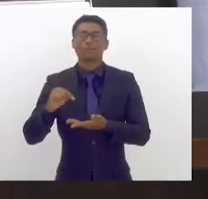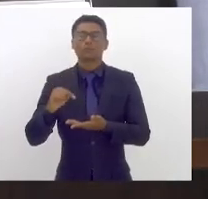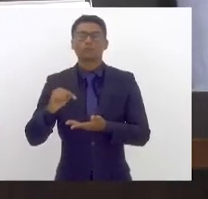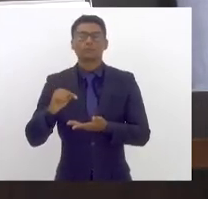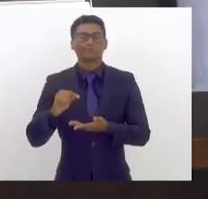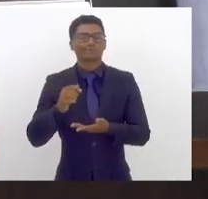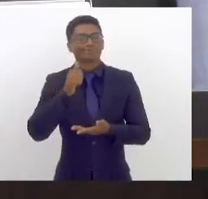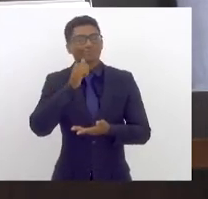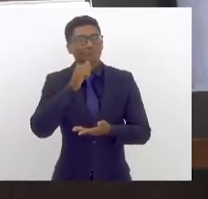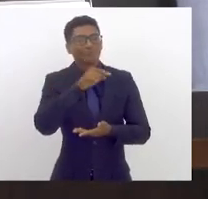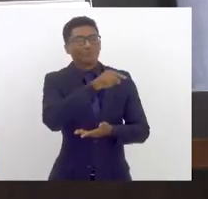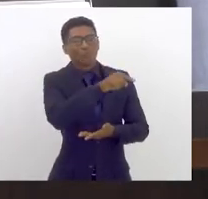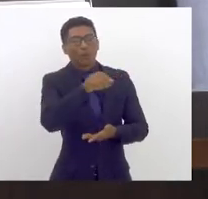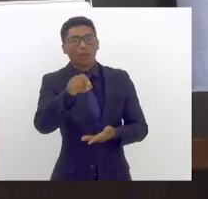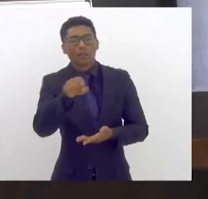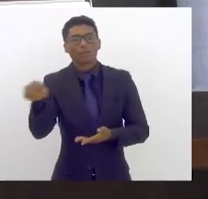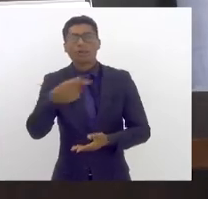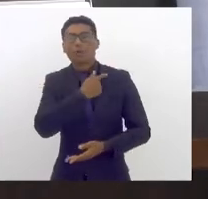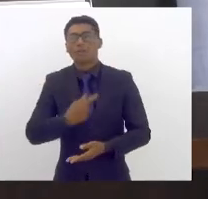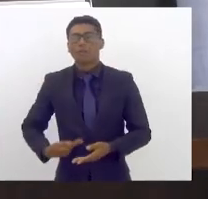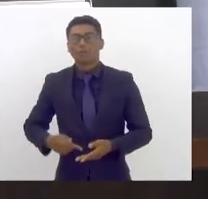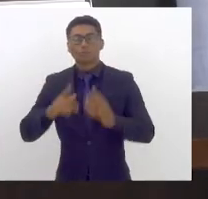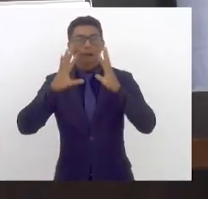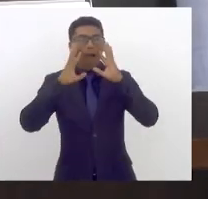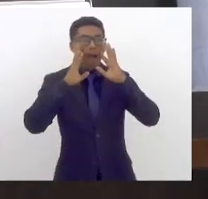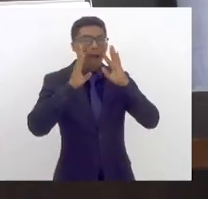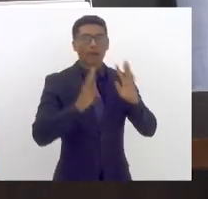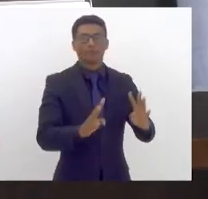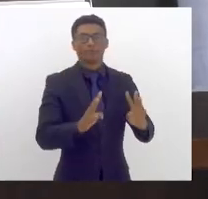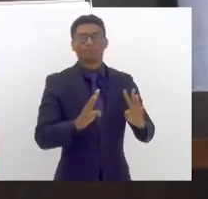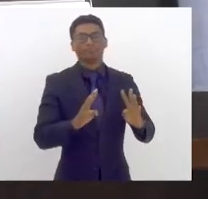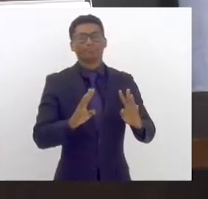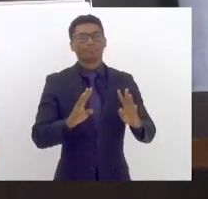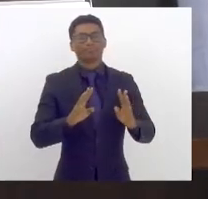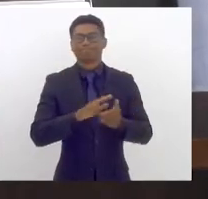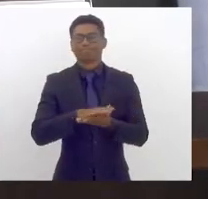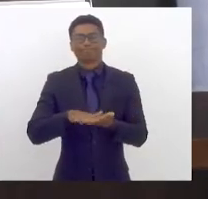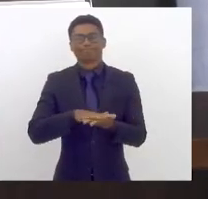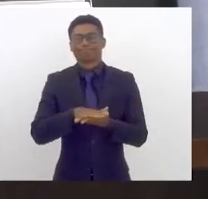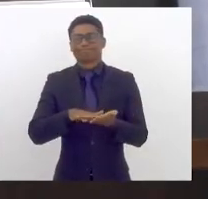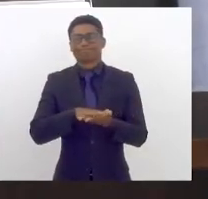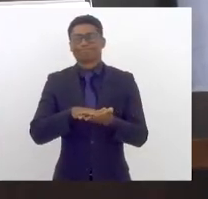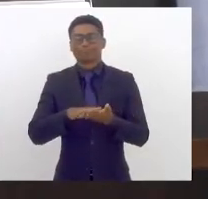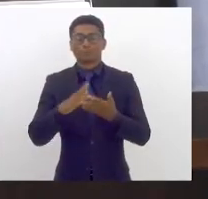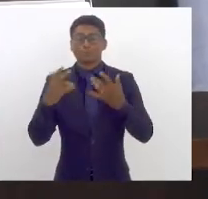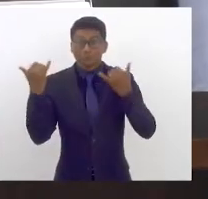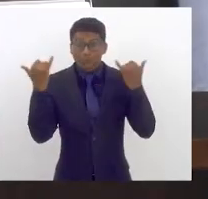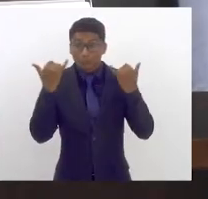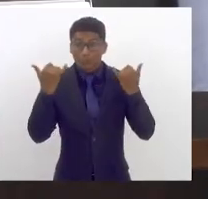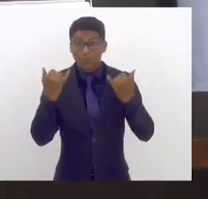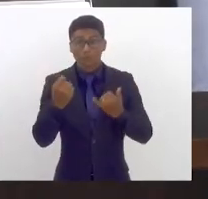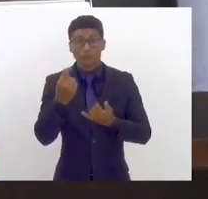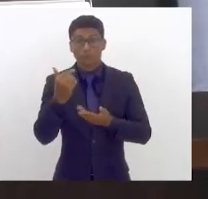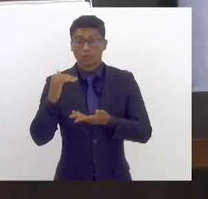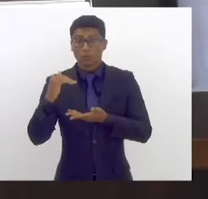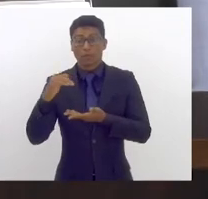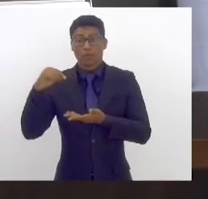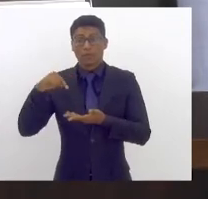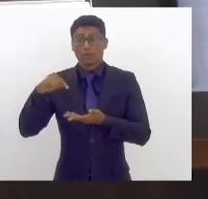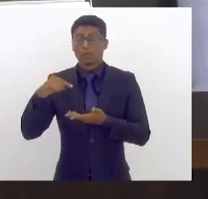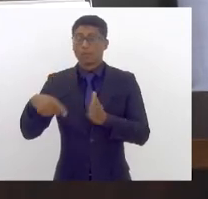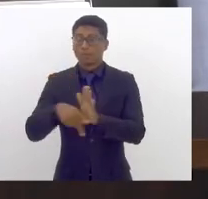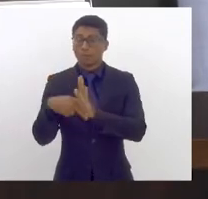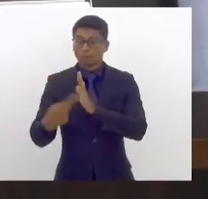uma prioridade do governador Cláudio Castro simples assim tá nos dados orçamentários do Estado do Rio de Janeiro